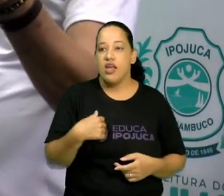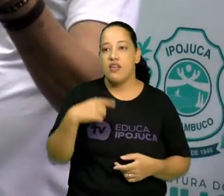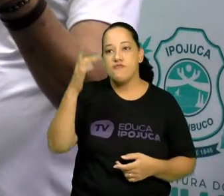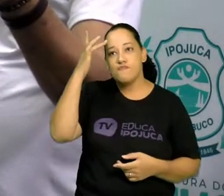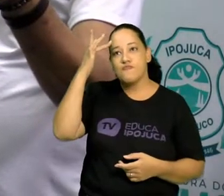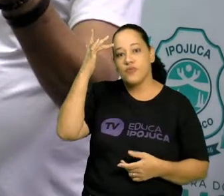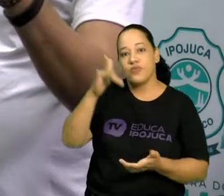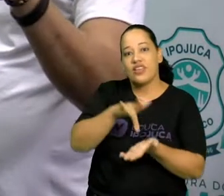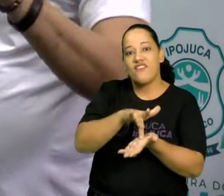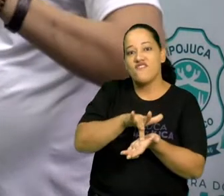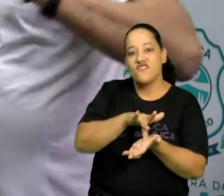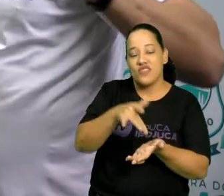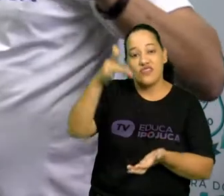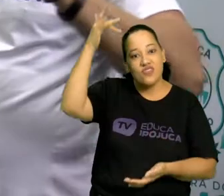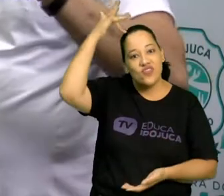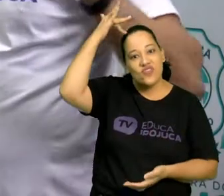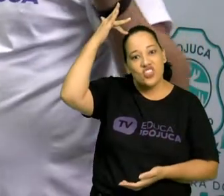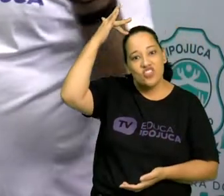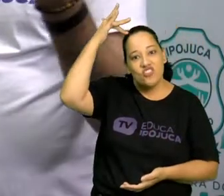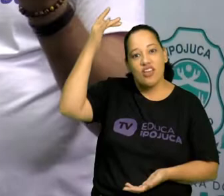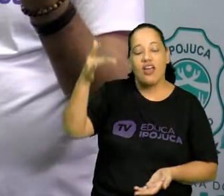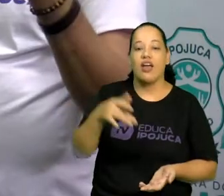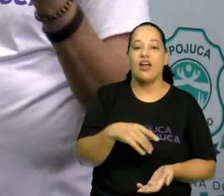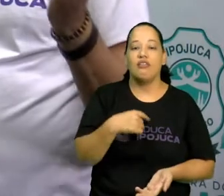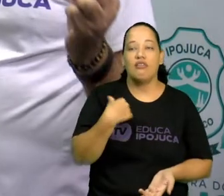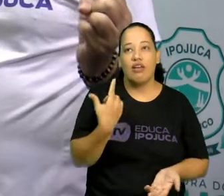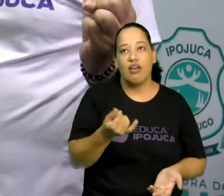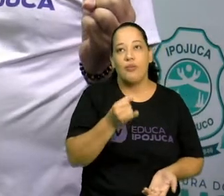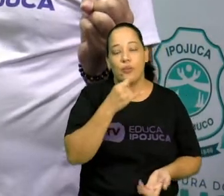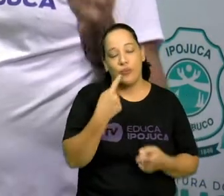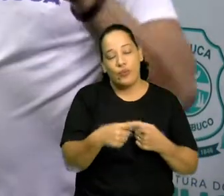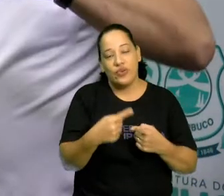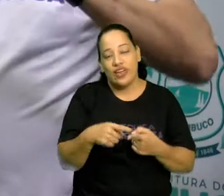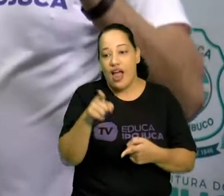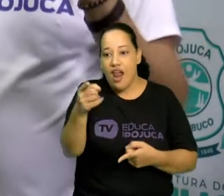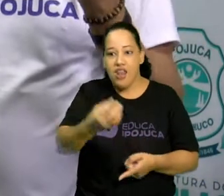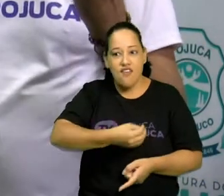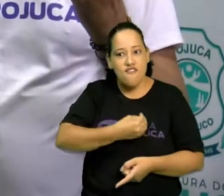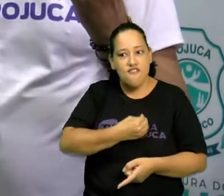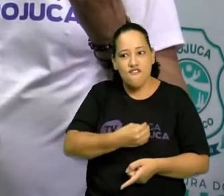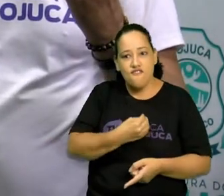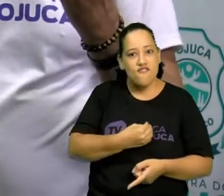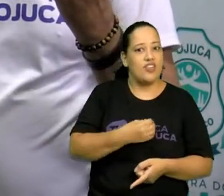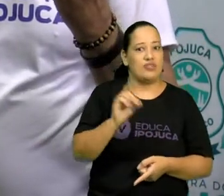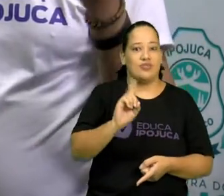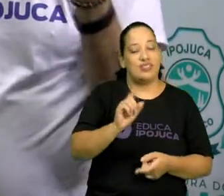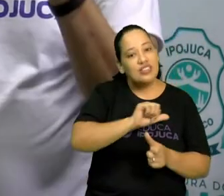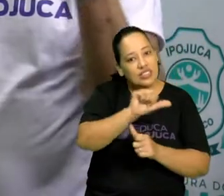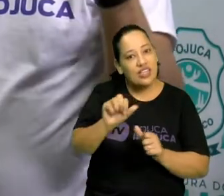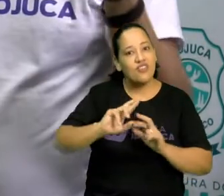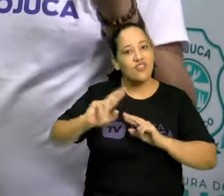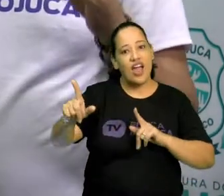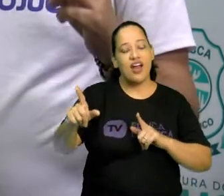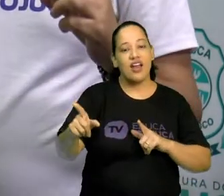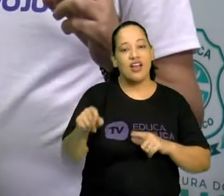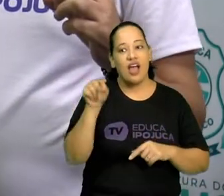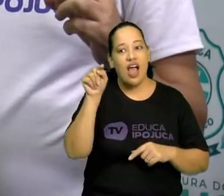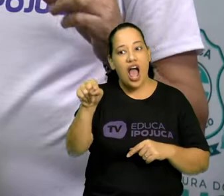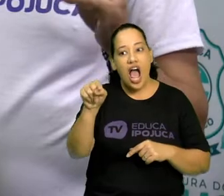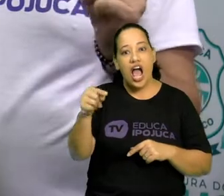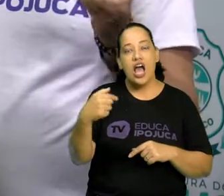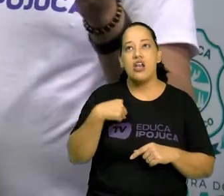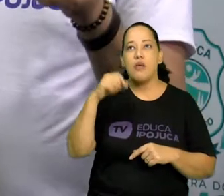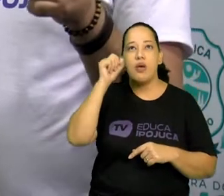Conta é aquilo ali não é uma bacia da vida como teatro realista não faz de conta que tá limpa não tapa na sua cara